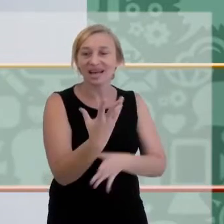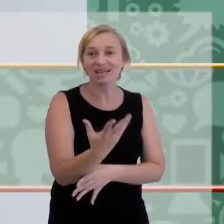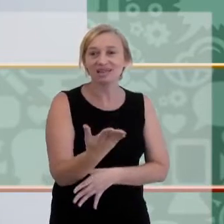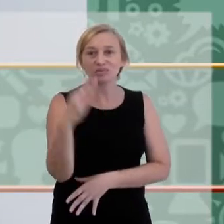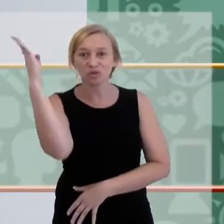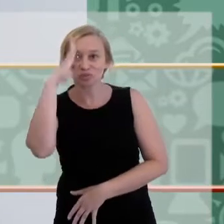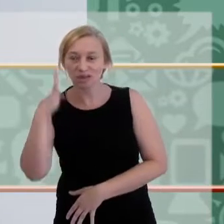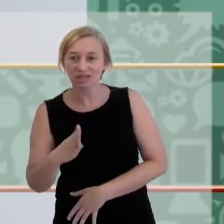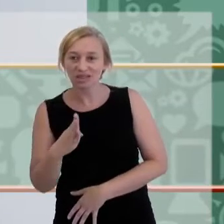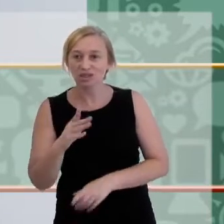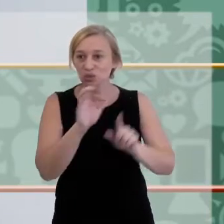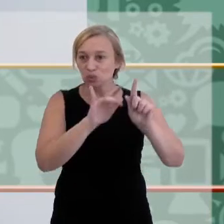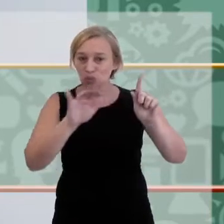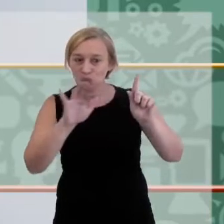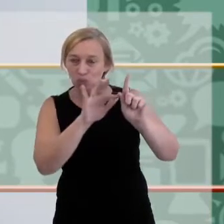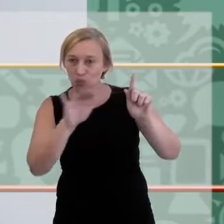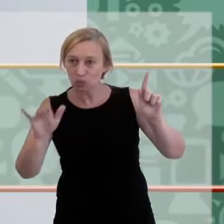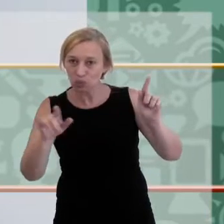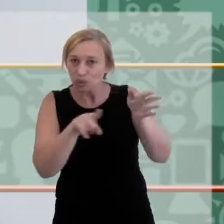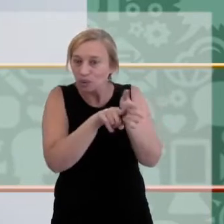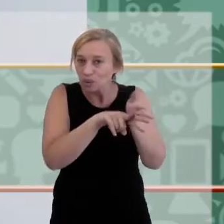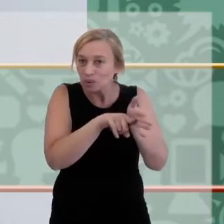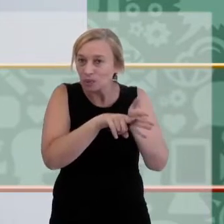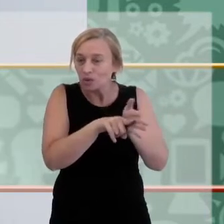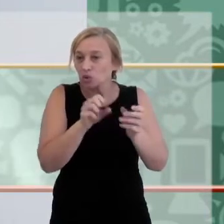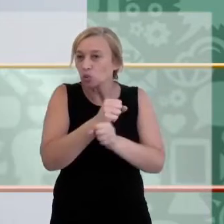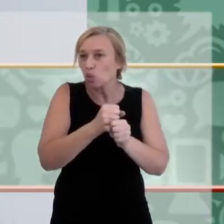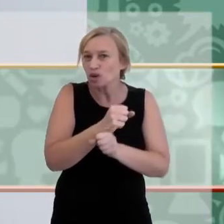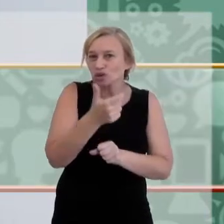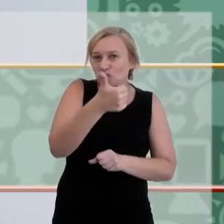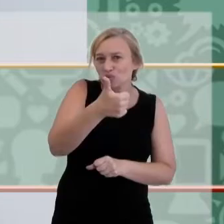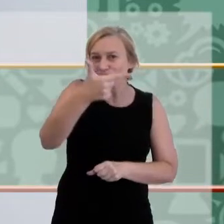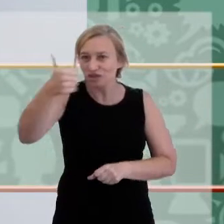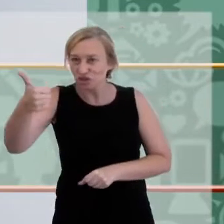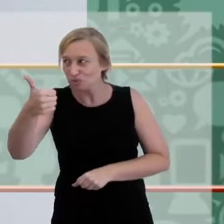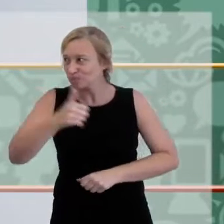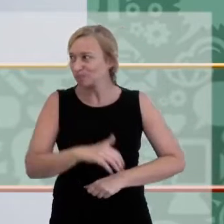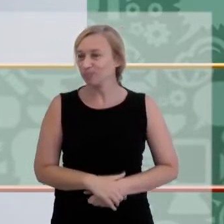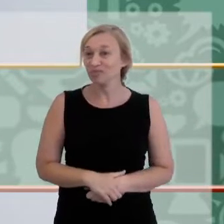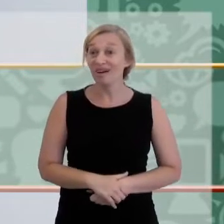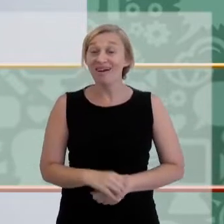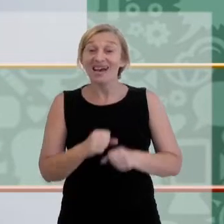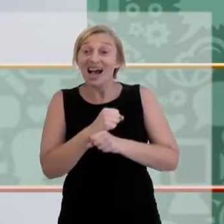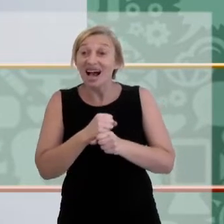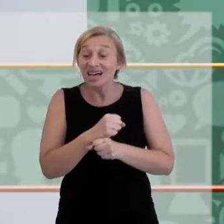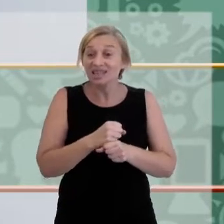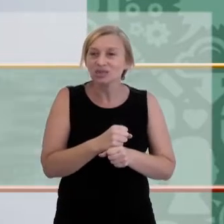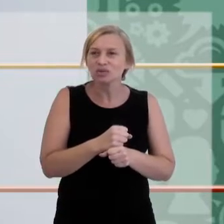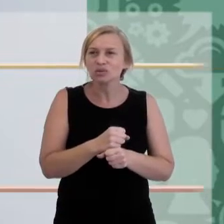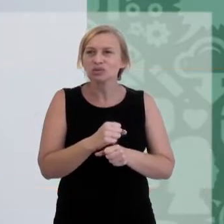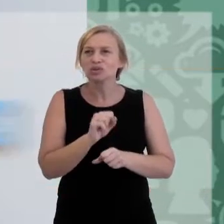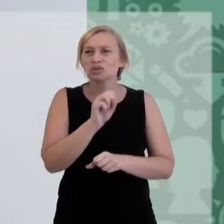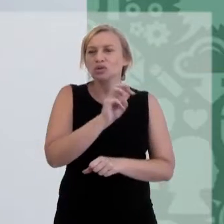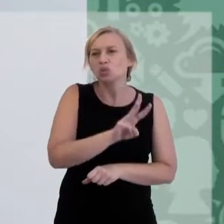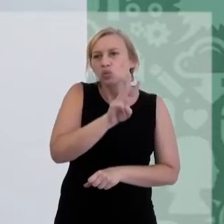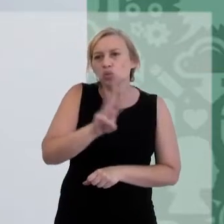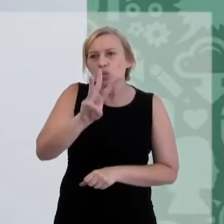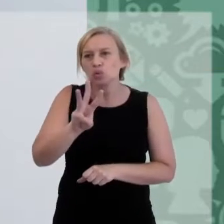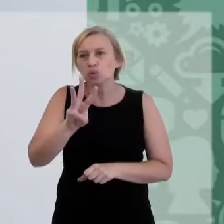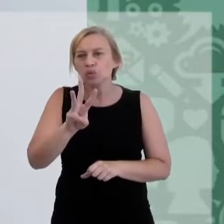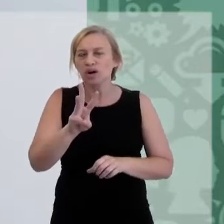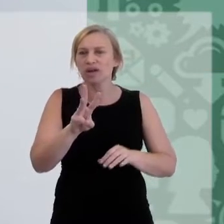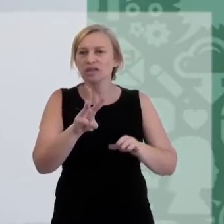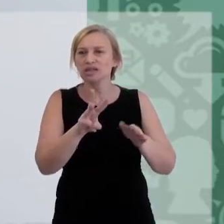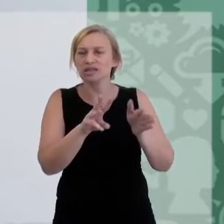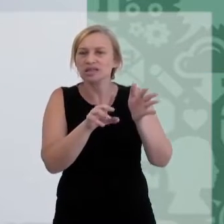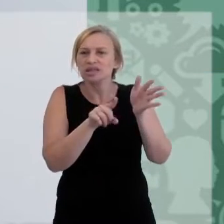pelos brasileiros no Google, site de buscas, o Google, no ano de 2021. A cada ano, o site faz um levantamento